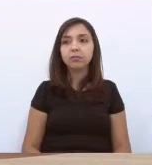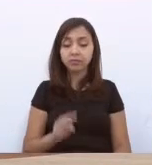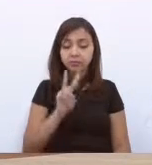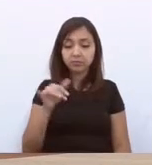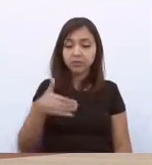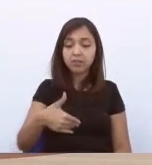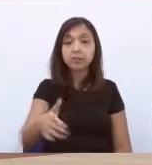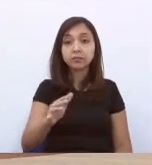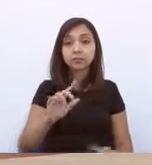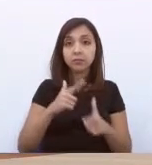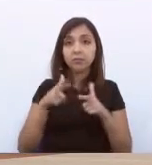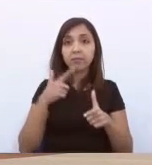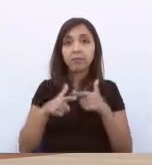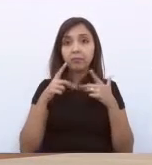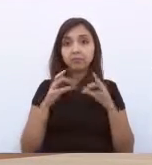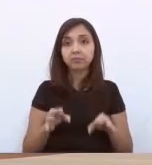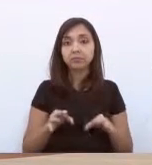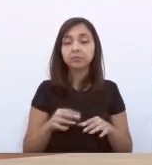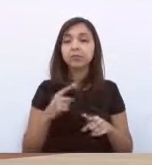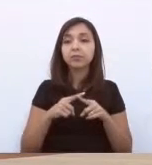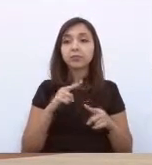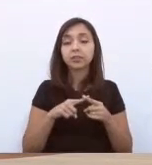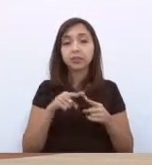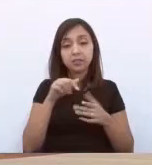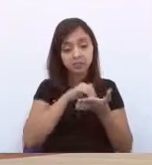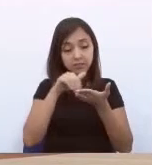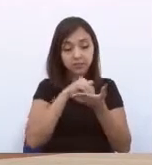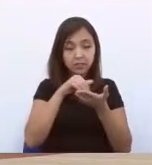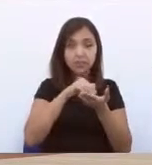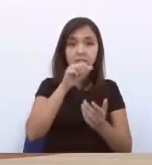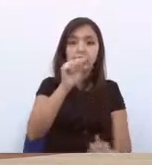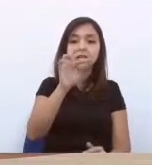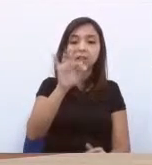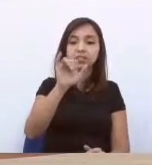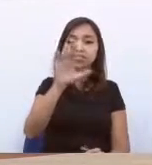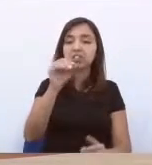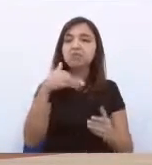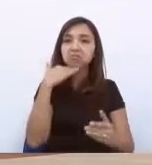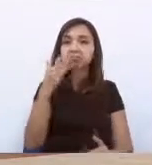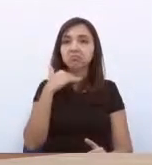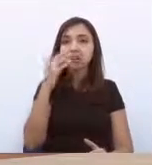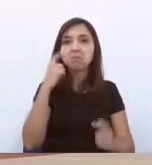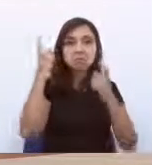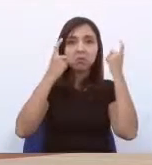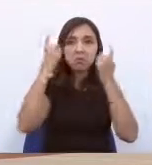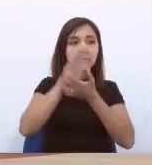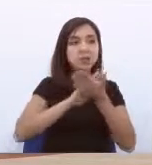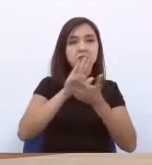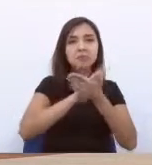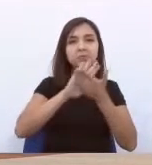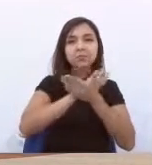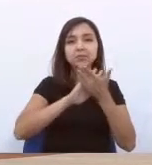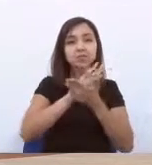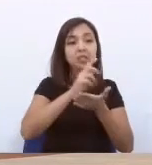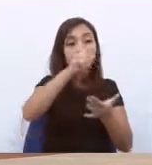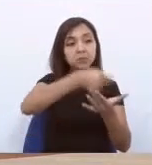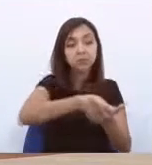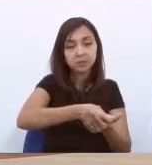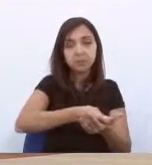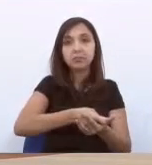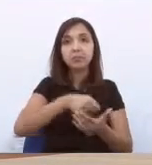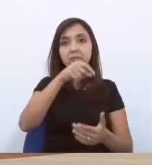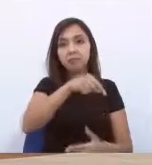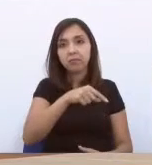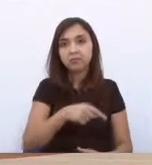Vai acontecer acidente. Porque o nosso secretário Atílio não está nem aí preocupado para pagar o